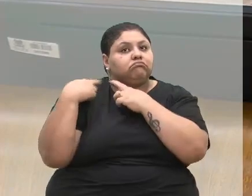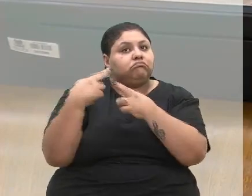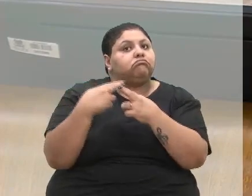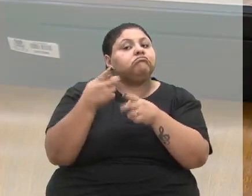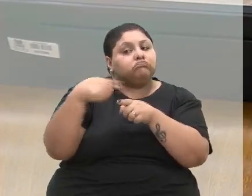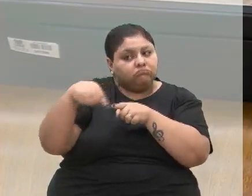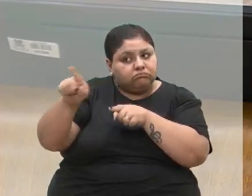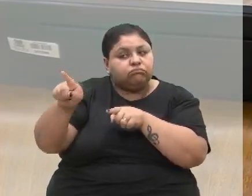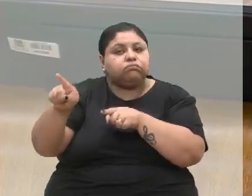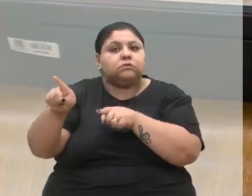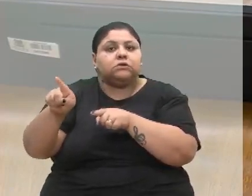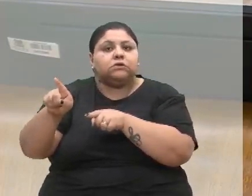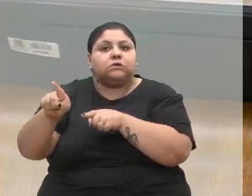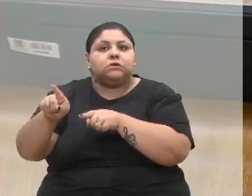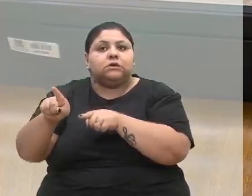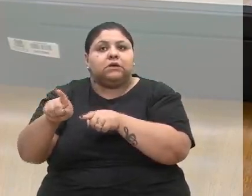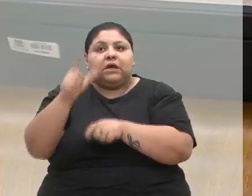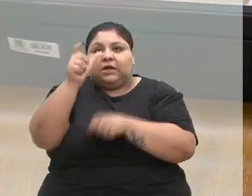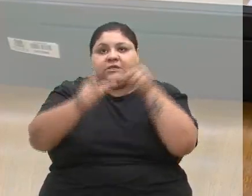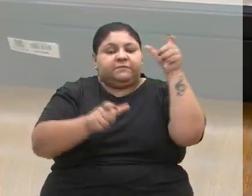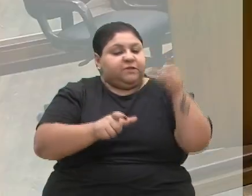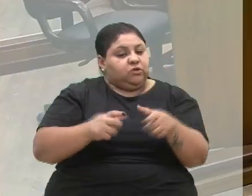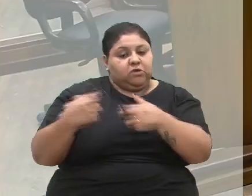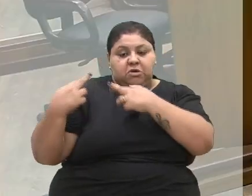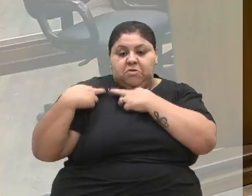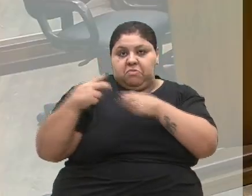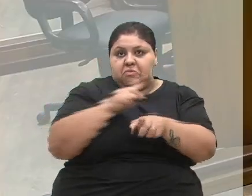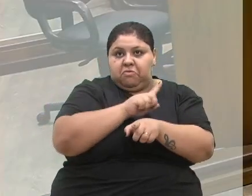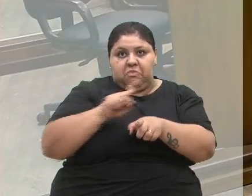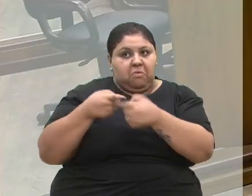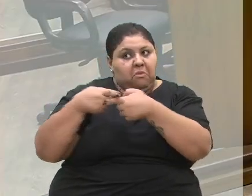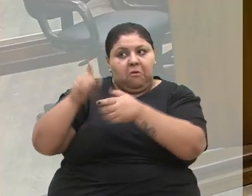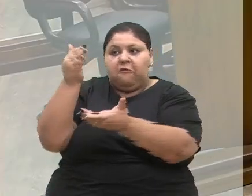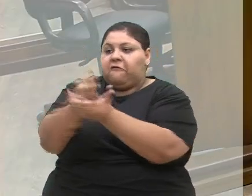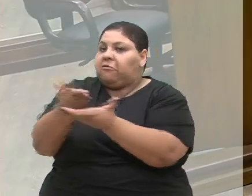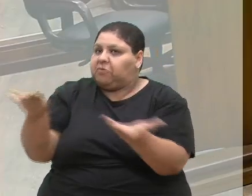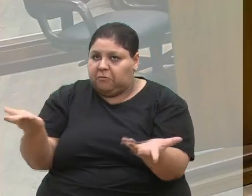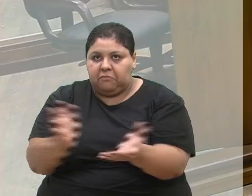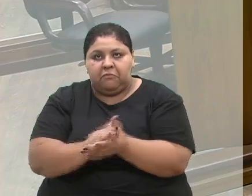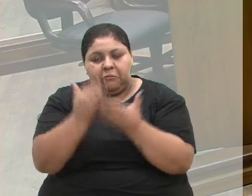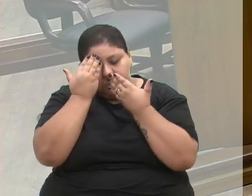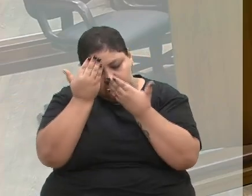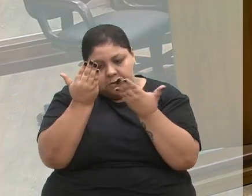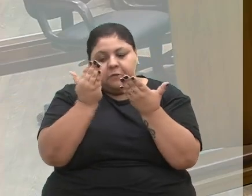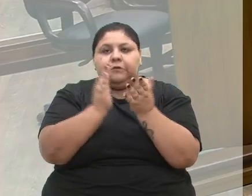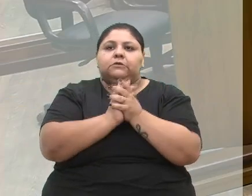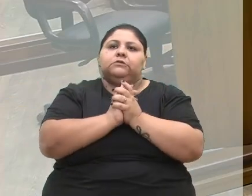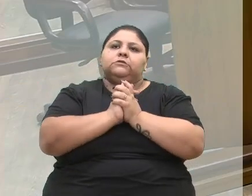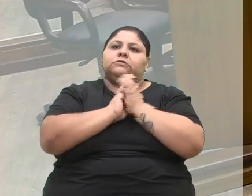foram. Não foram as irresponsáveis. Obrigado. Obrigado, vereador Bressan. Partido Novo.